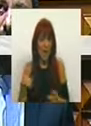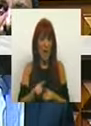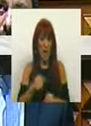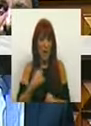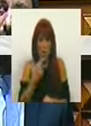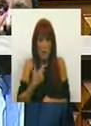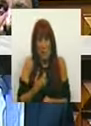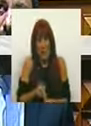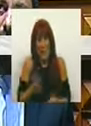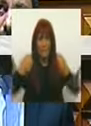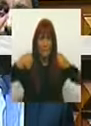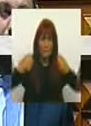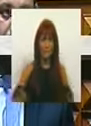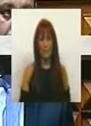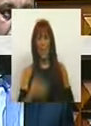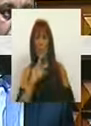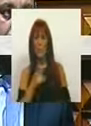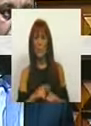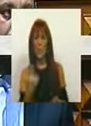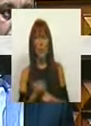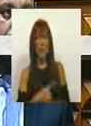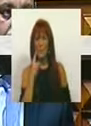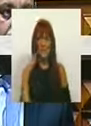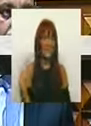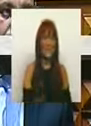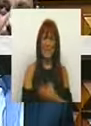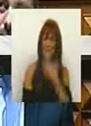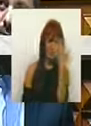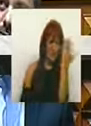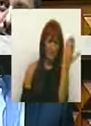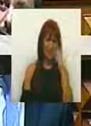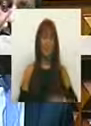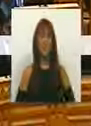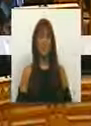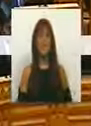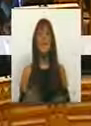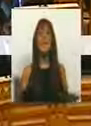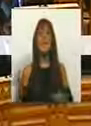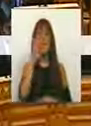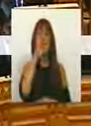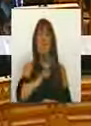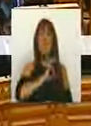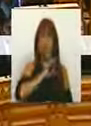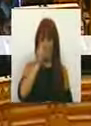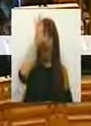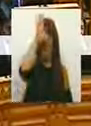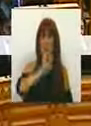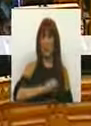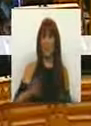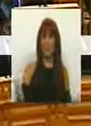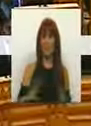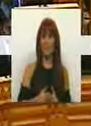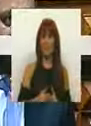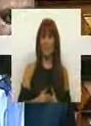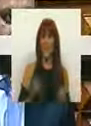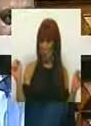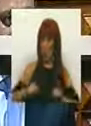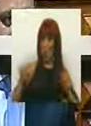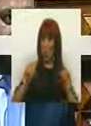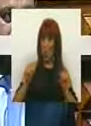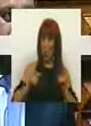não respondeu nada. O que eu lhe perguntei foi uma coisa muito simples. É se o Sr. Primeiro-Ministro